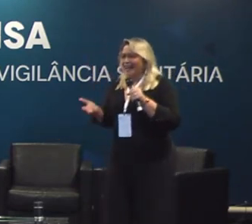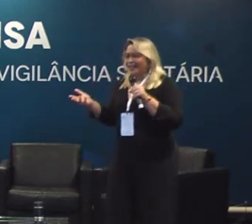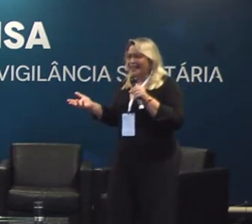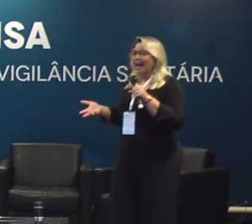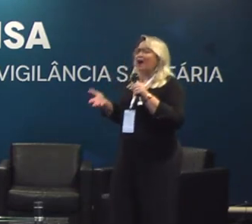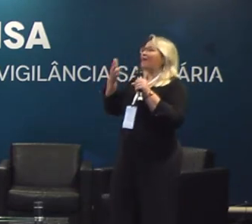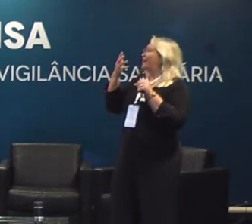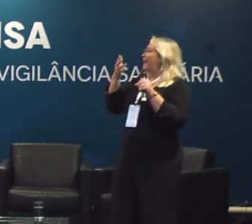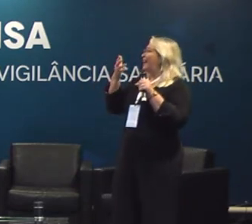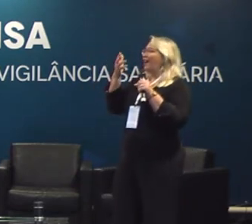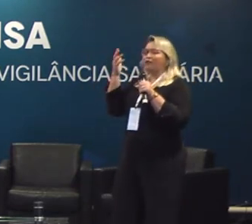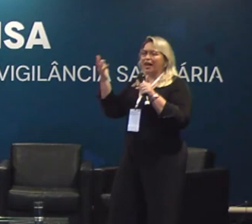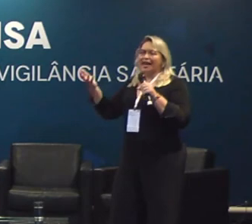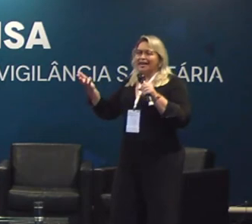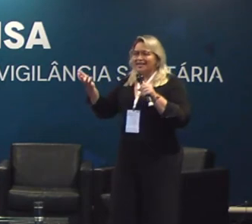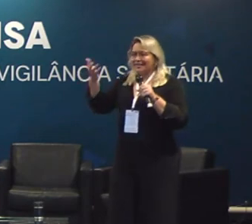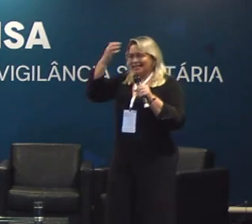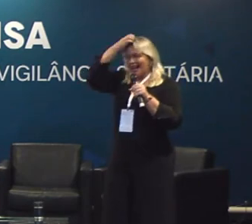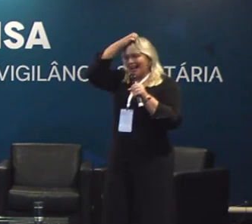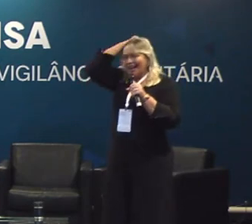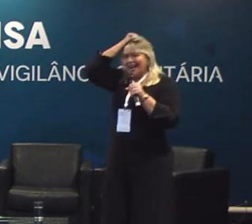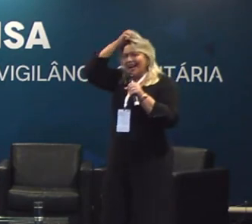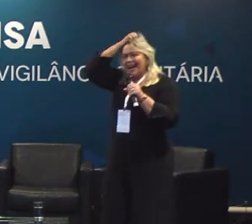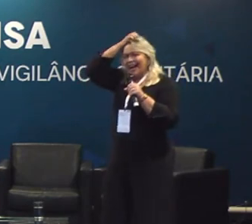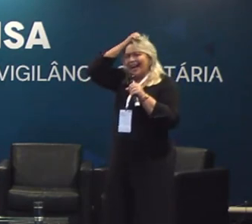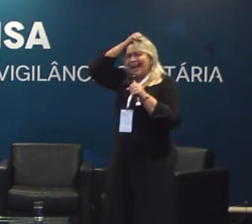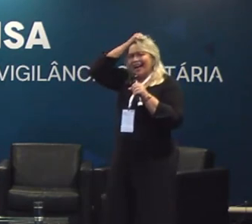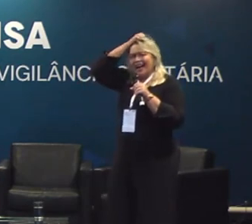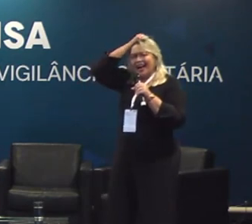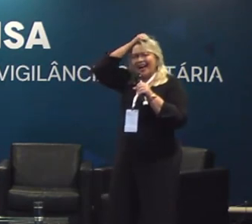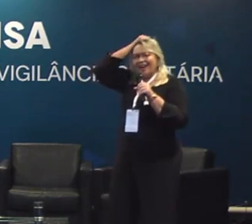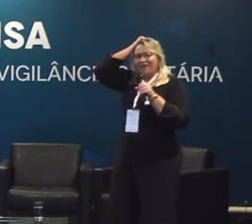Cadê Alfenas?